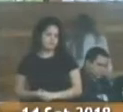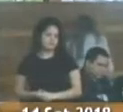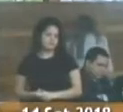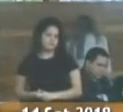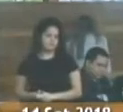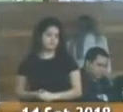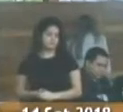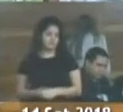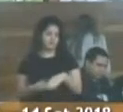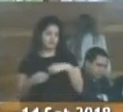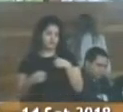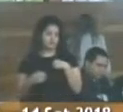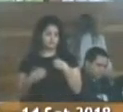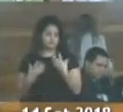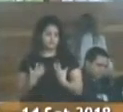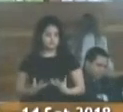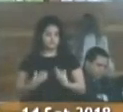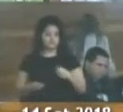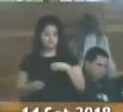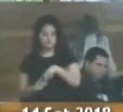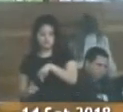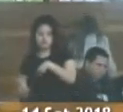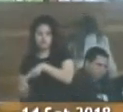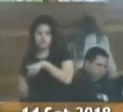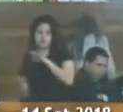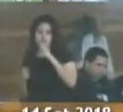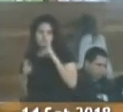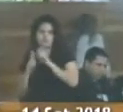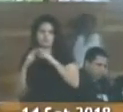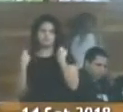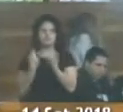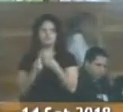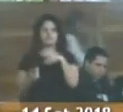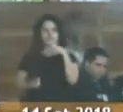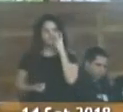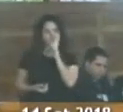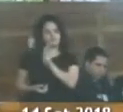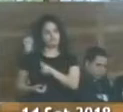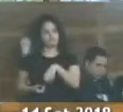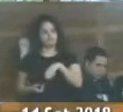dia, cansada de ir às reuniões, onde o fracasso dos alunos era